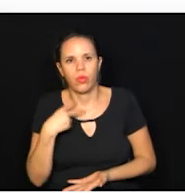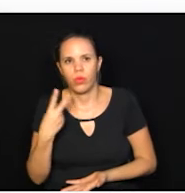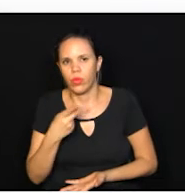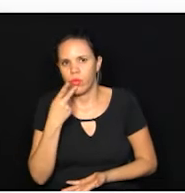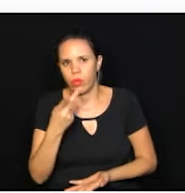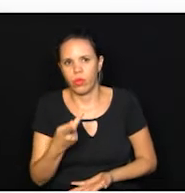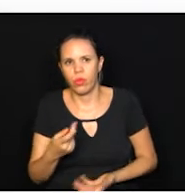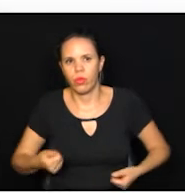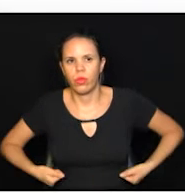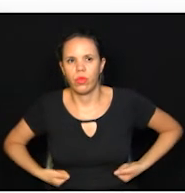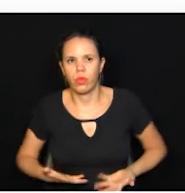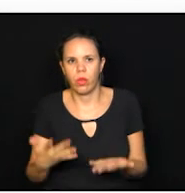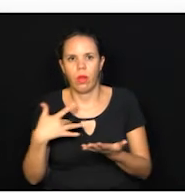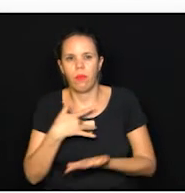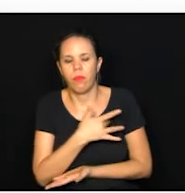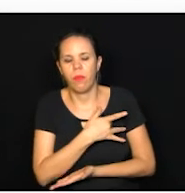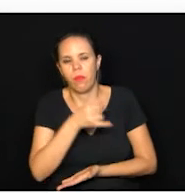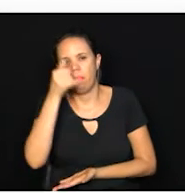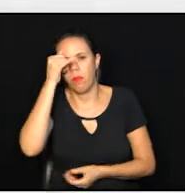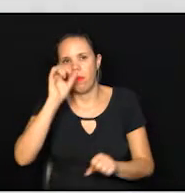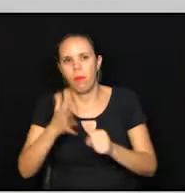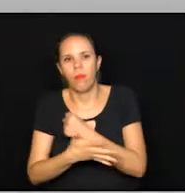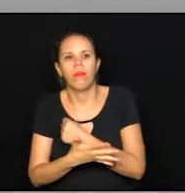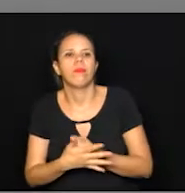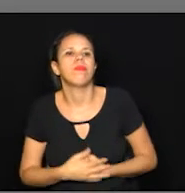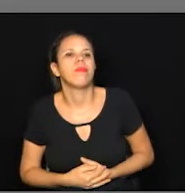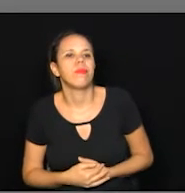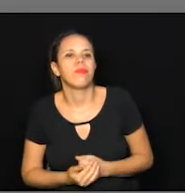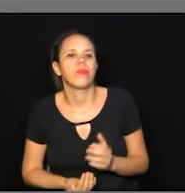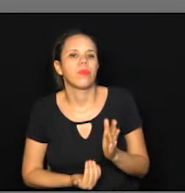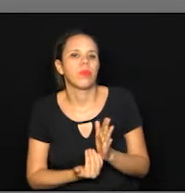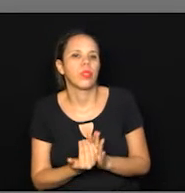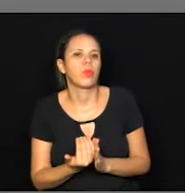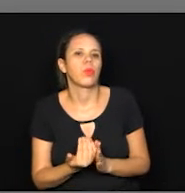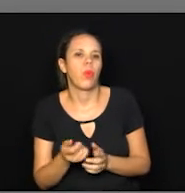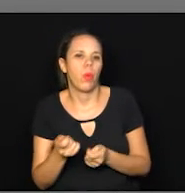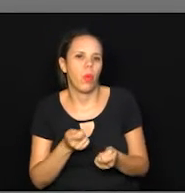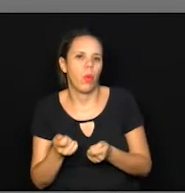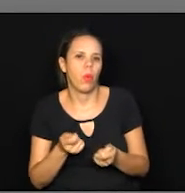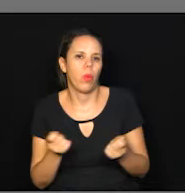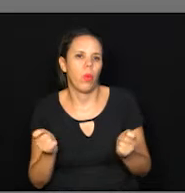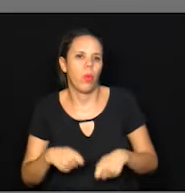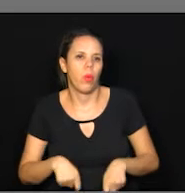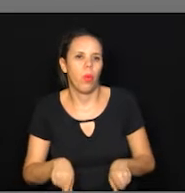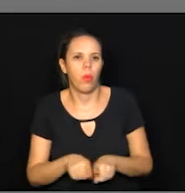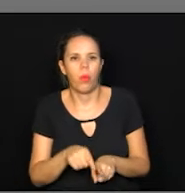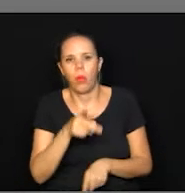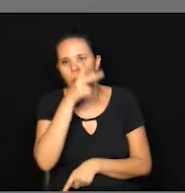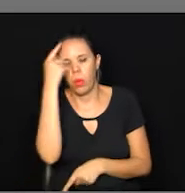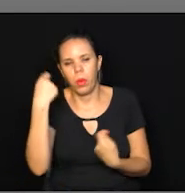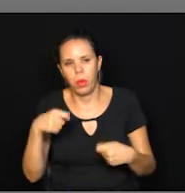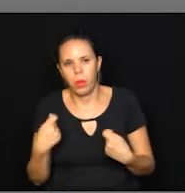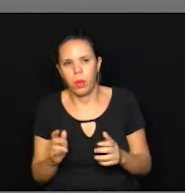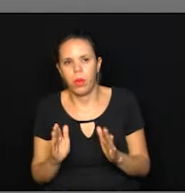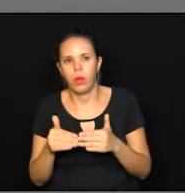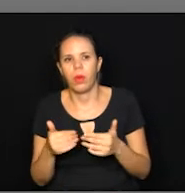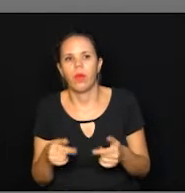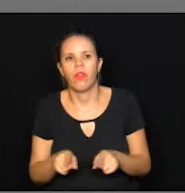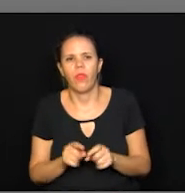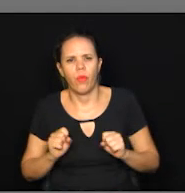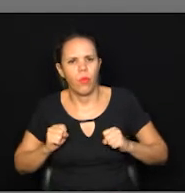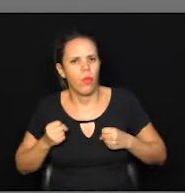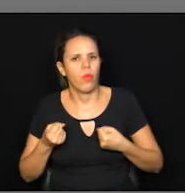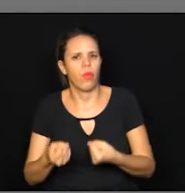que os gastos da saúde no combate à pandemia estão sendo muito onerosos ao poder público e é preciso concentrar